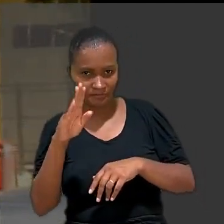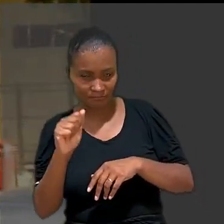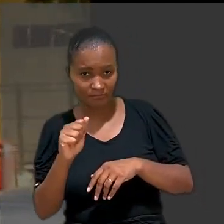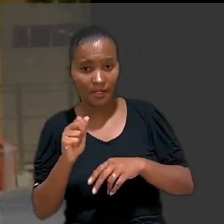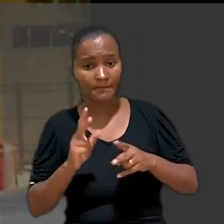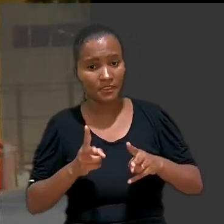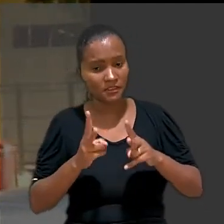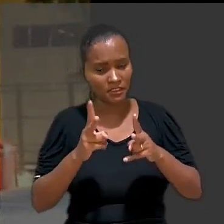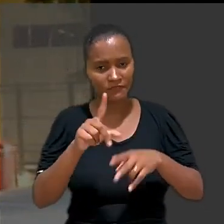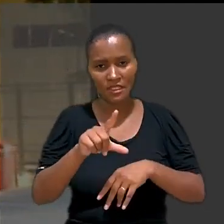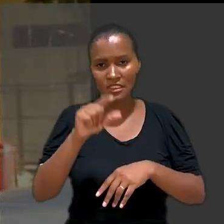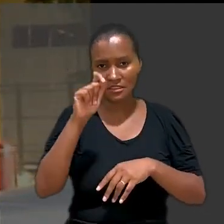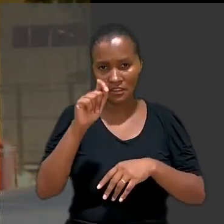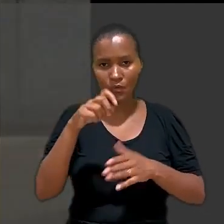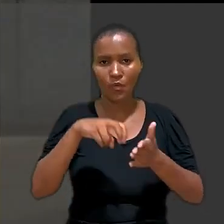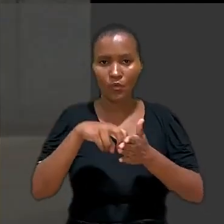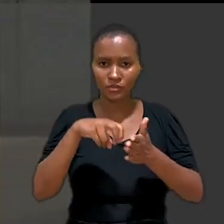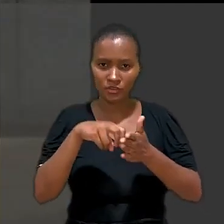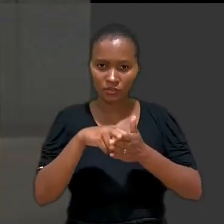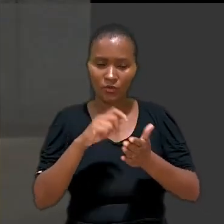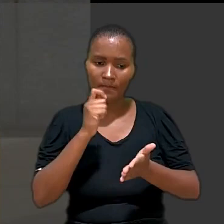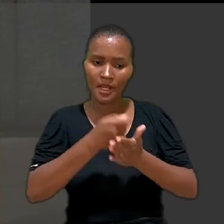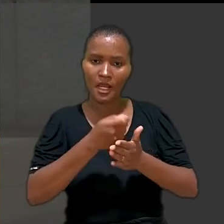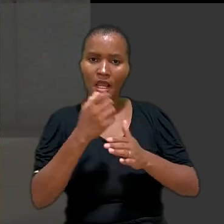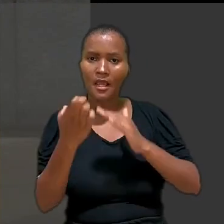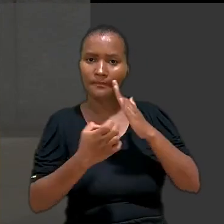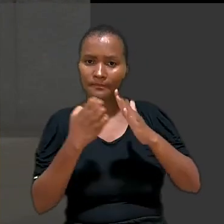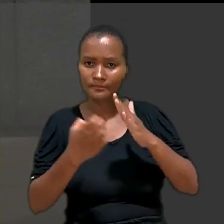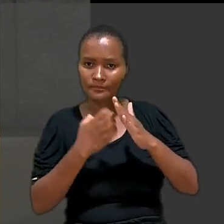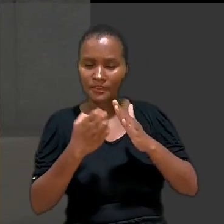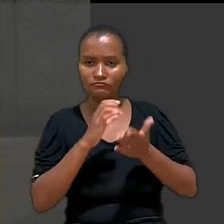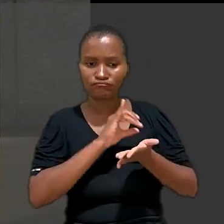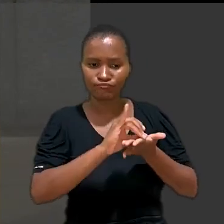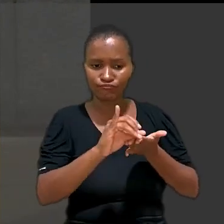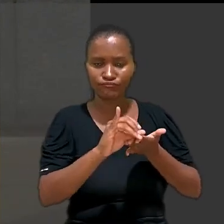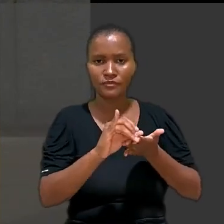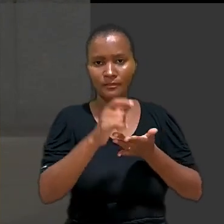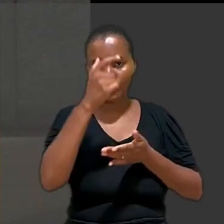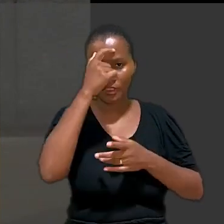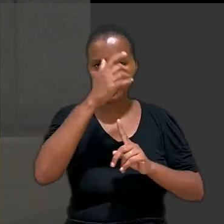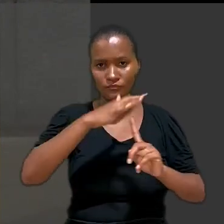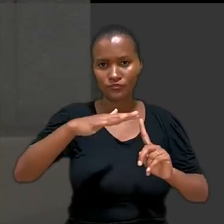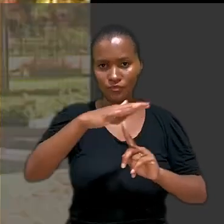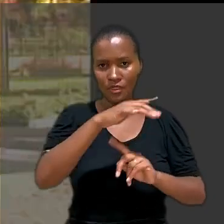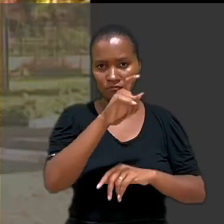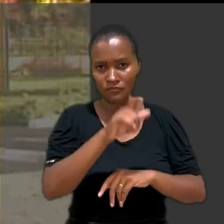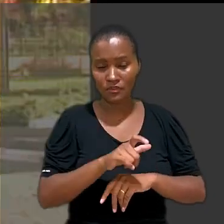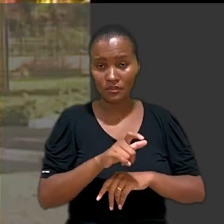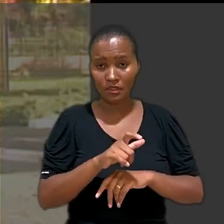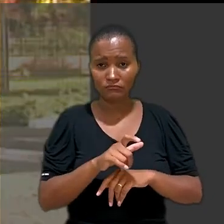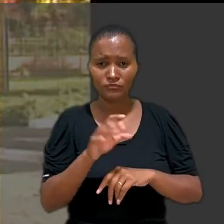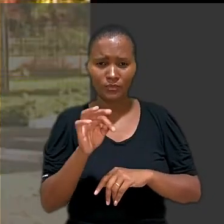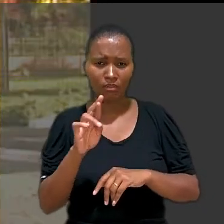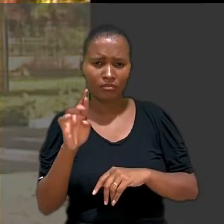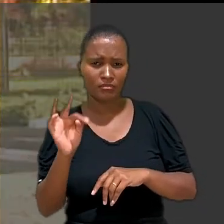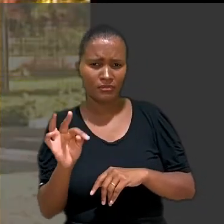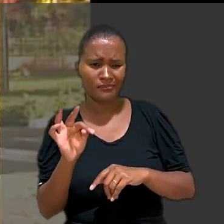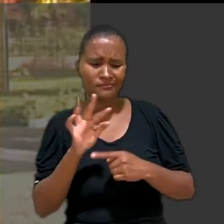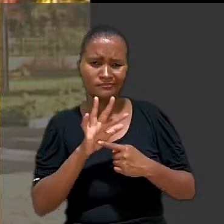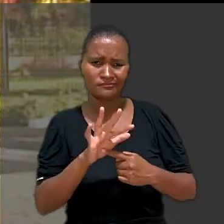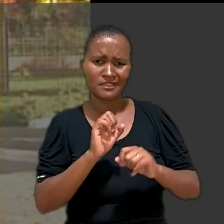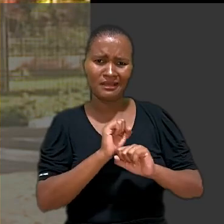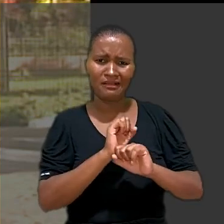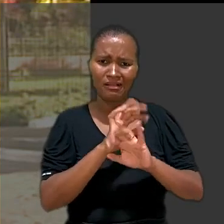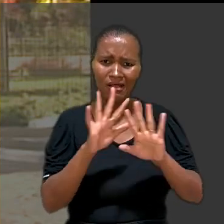de primeiro grau que condenou a empresa a pagar indenização por danos morais ao empregado. De acordo com o TRT, era